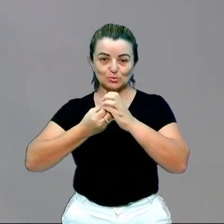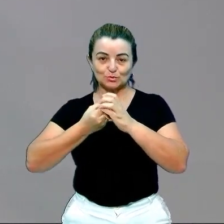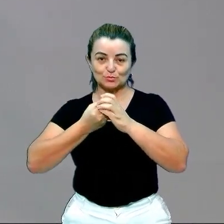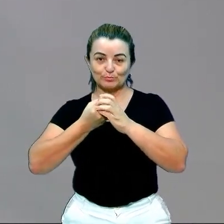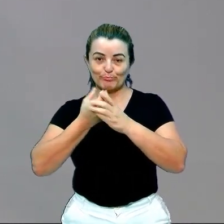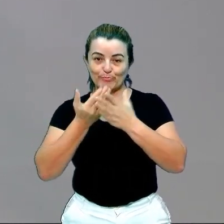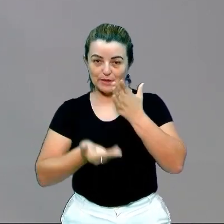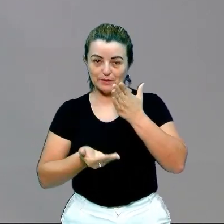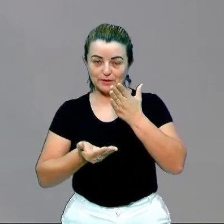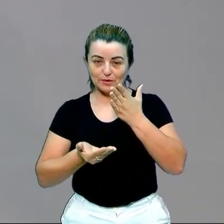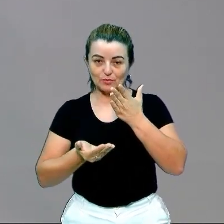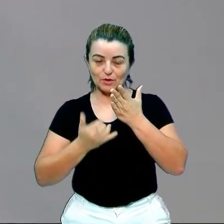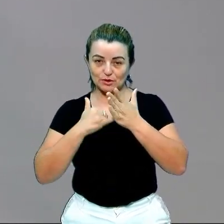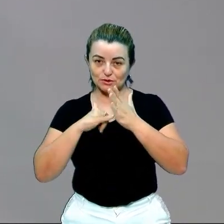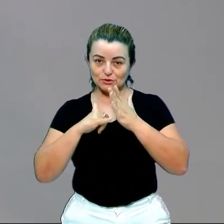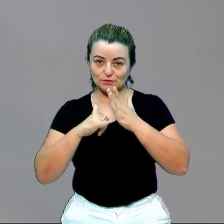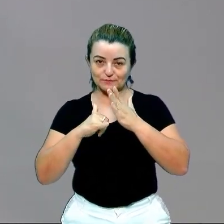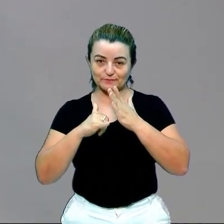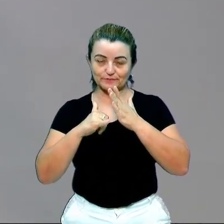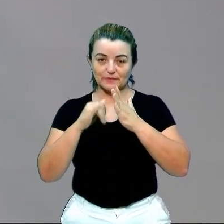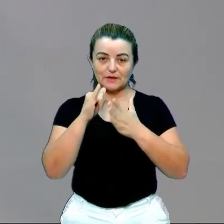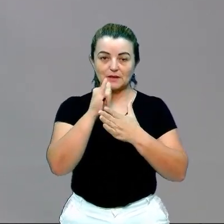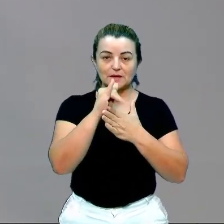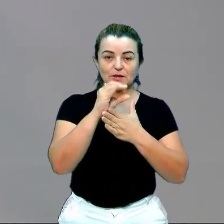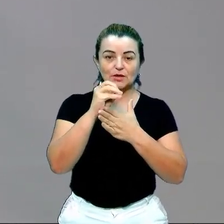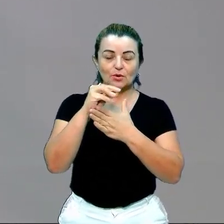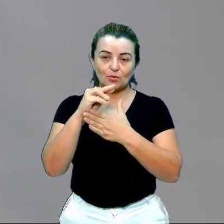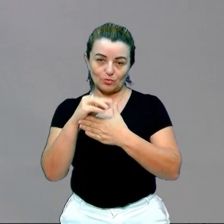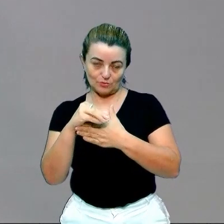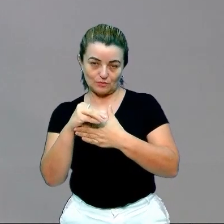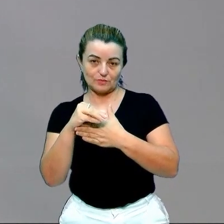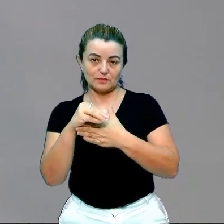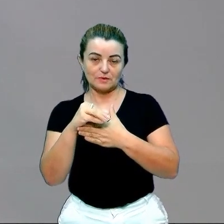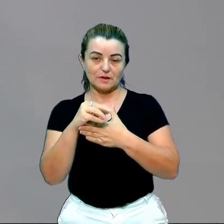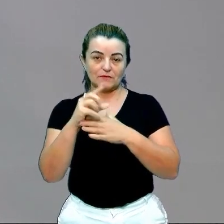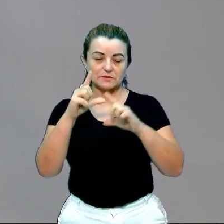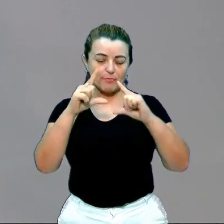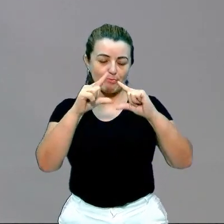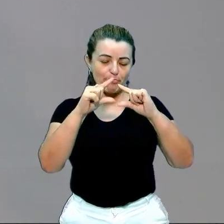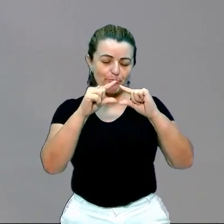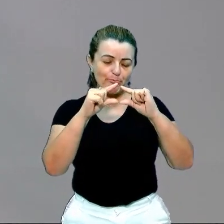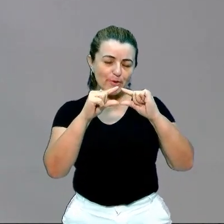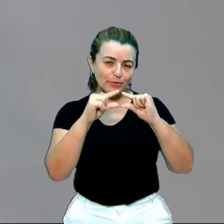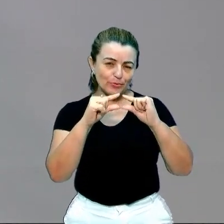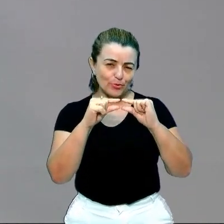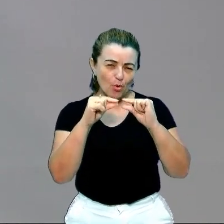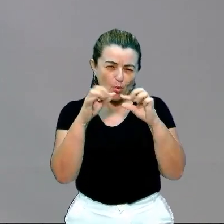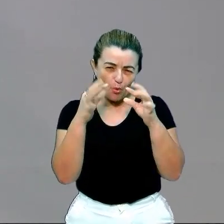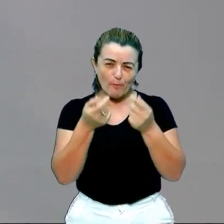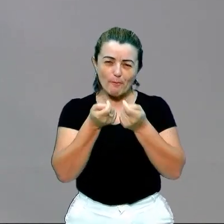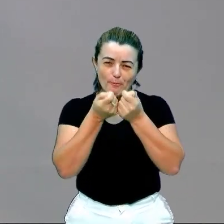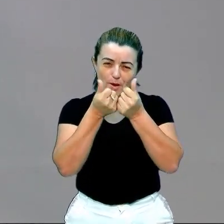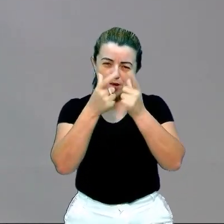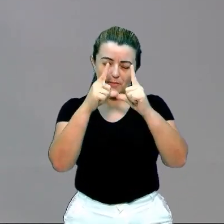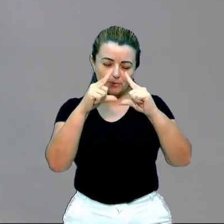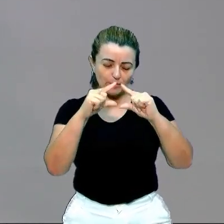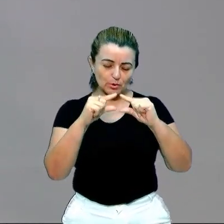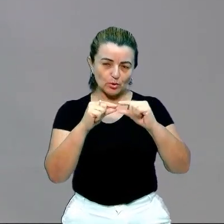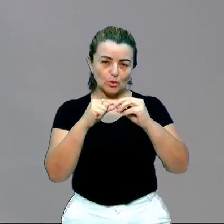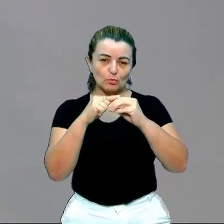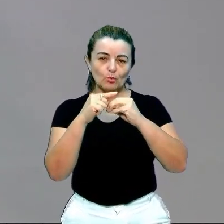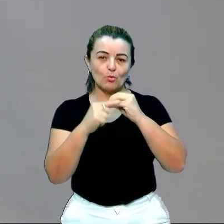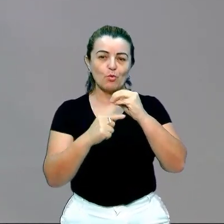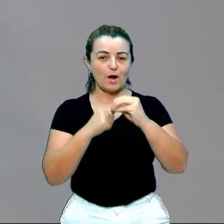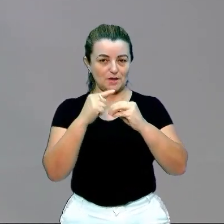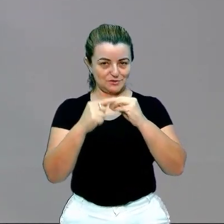perdeu elétron, e esse íon, esse novo íon, o cátion, ele vai ser menor do que o átomo original que lhe deu